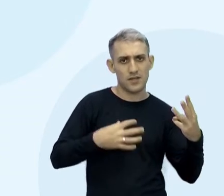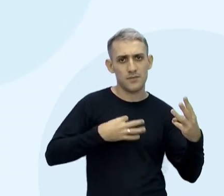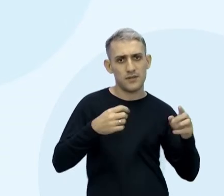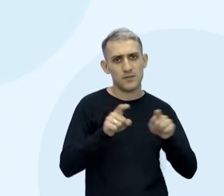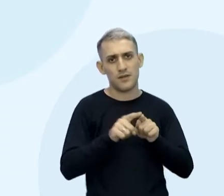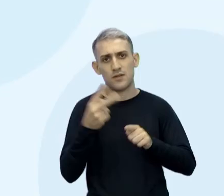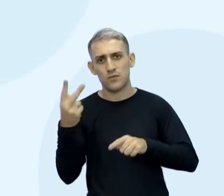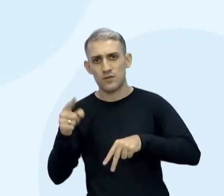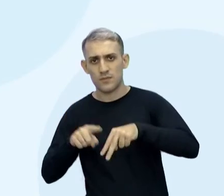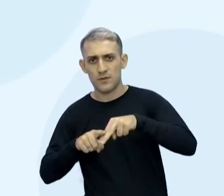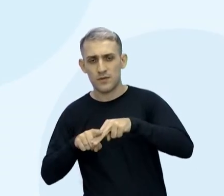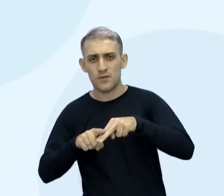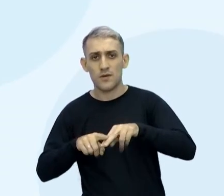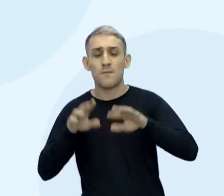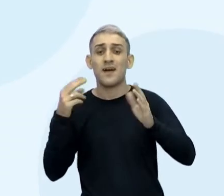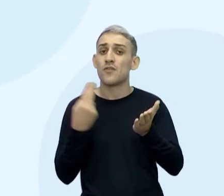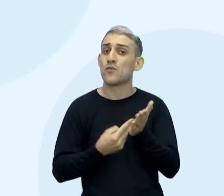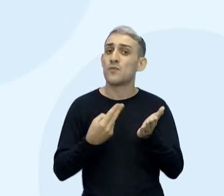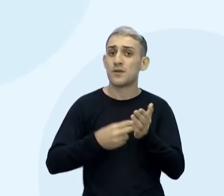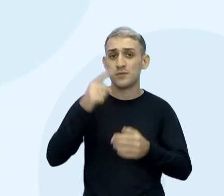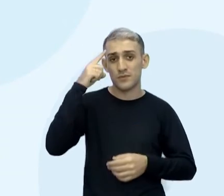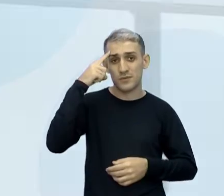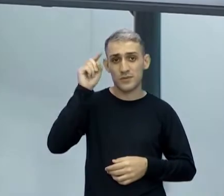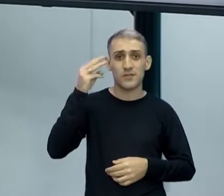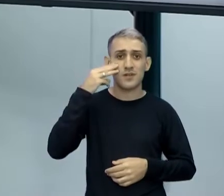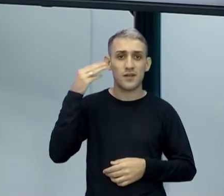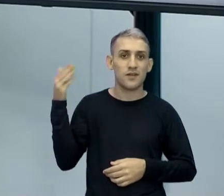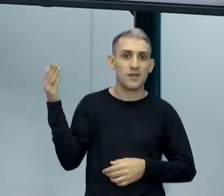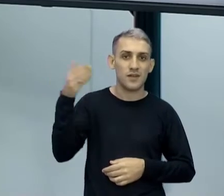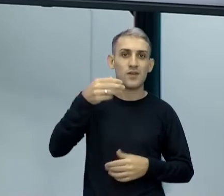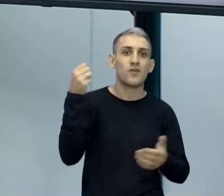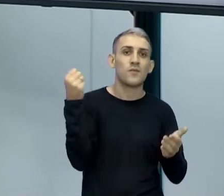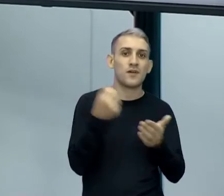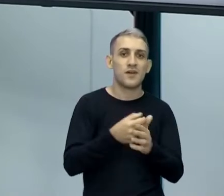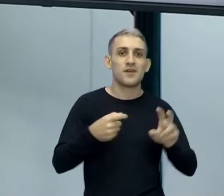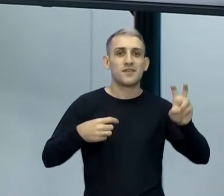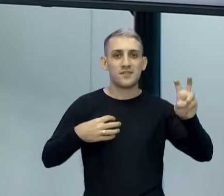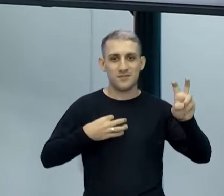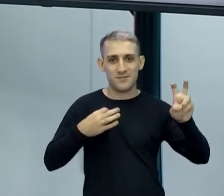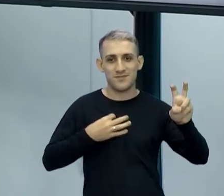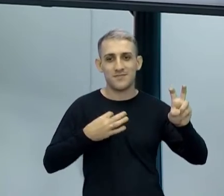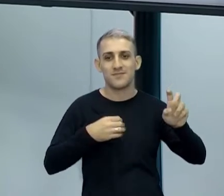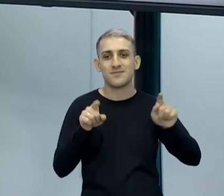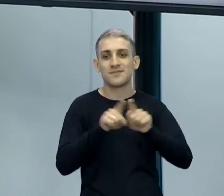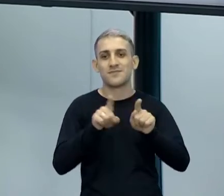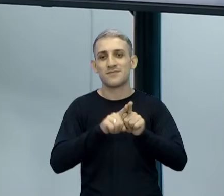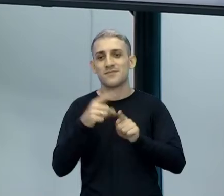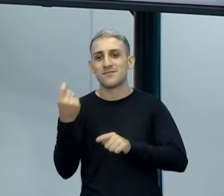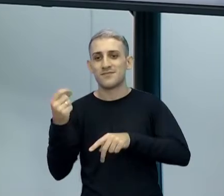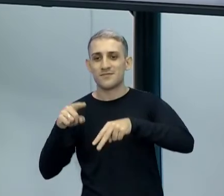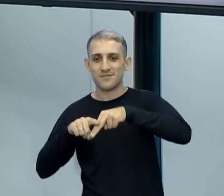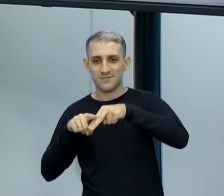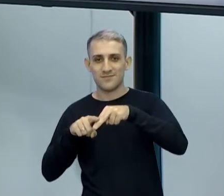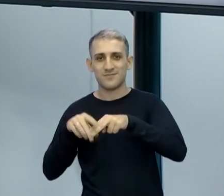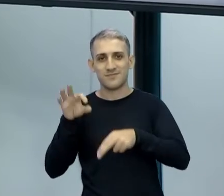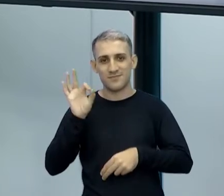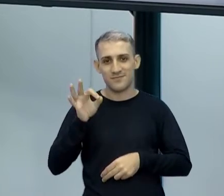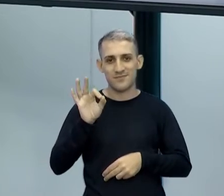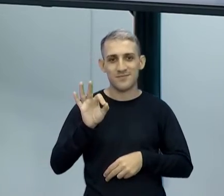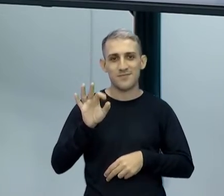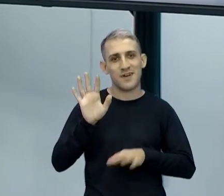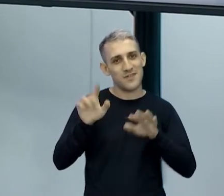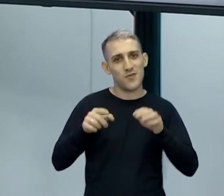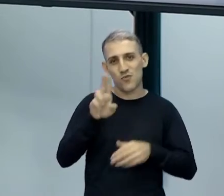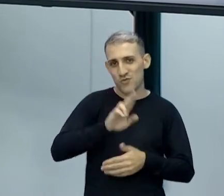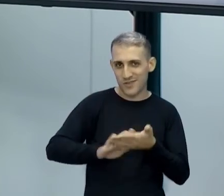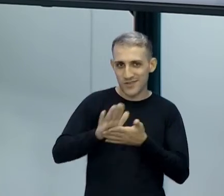2 bermudas e no mesmo dia aí o Laércio ir lá e comprar 5 camisetas e 10 bermudas, enfim. Não que ele vá usar, ele